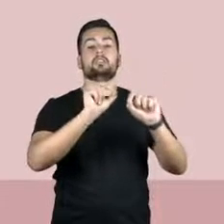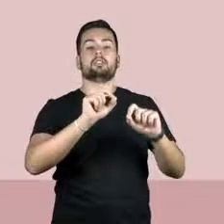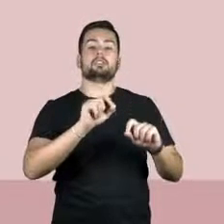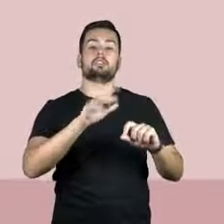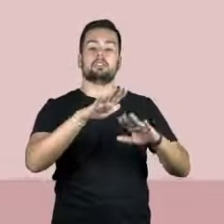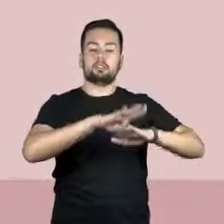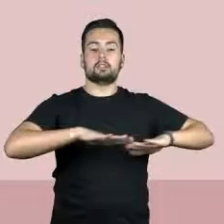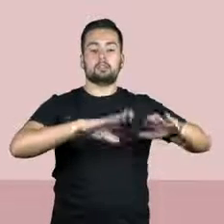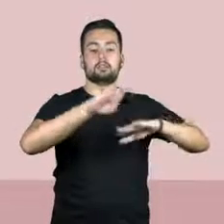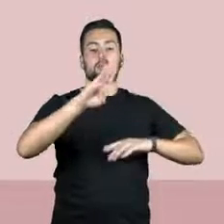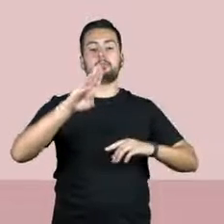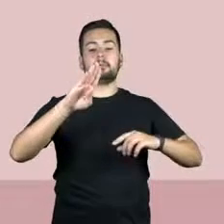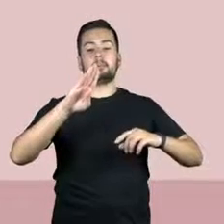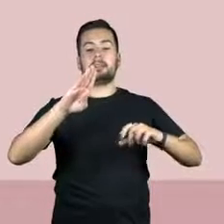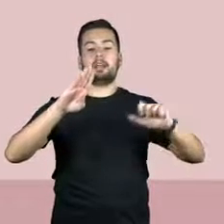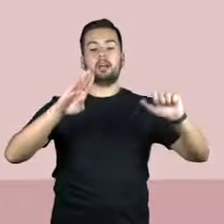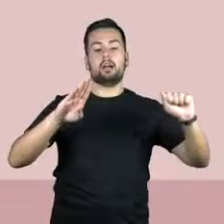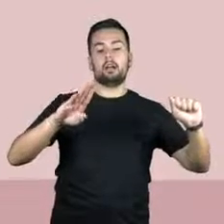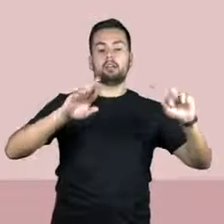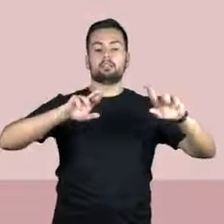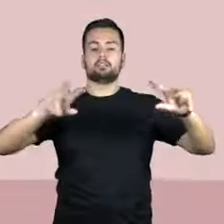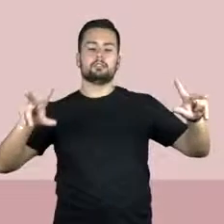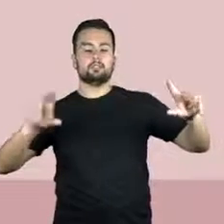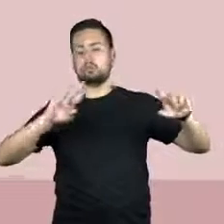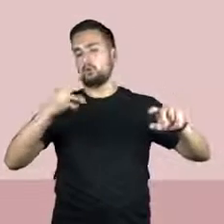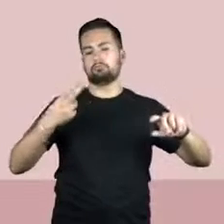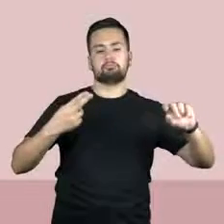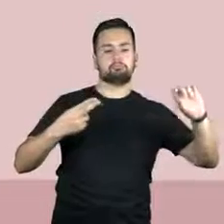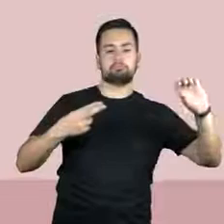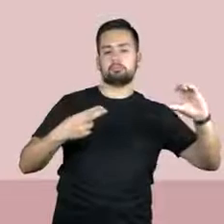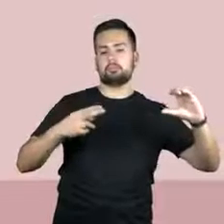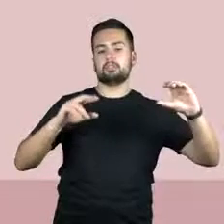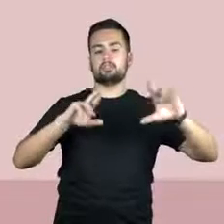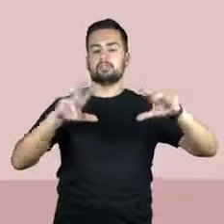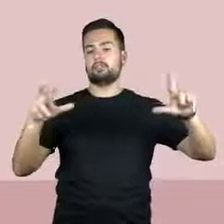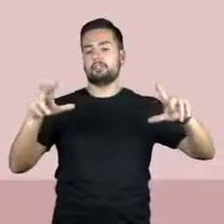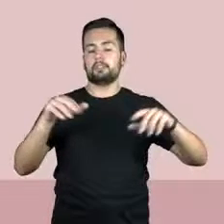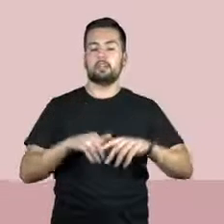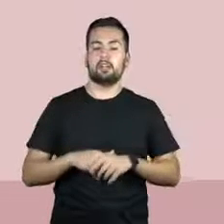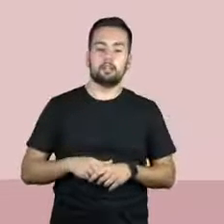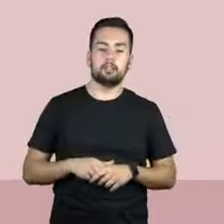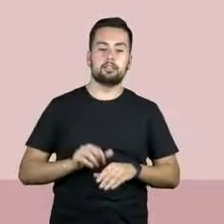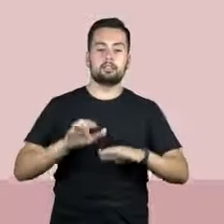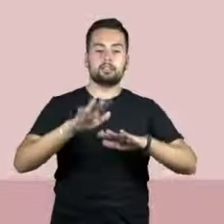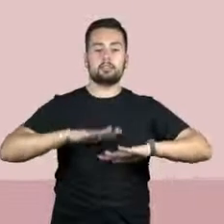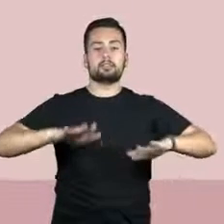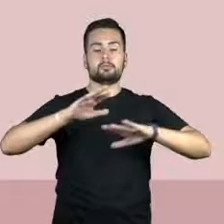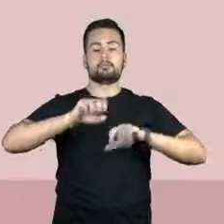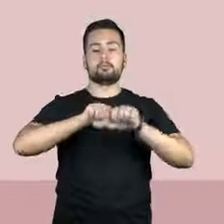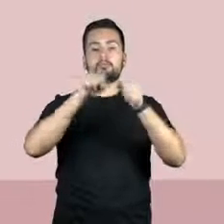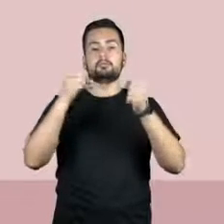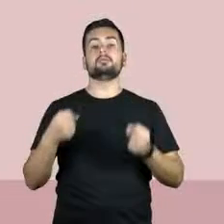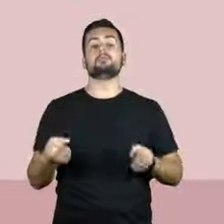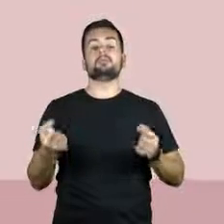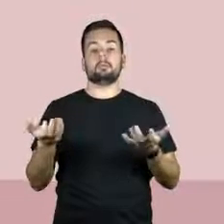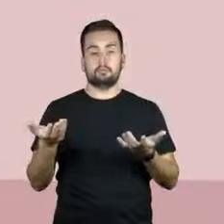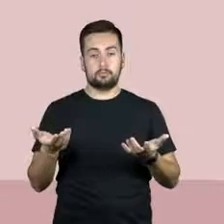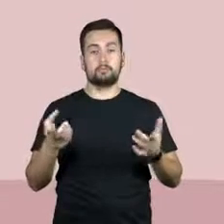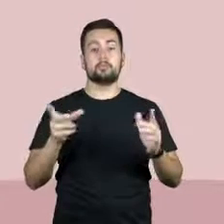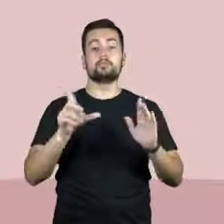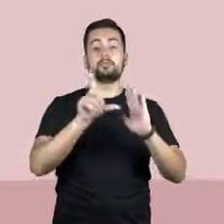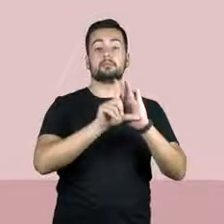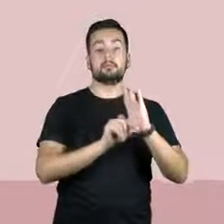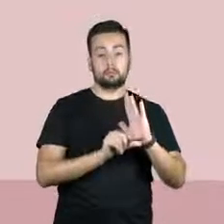superfície B, diferente de A, né? o C, inclusive, uma superfície de ruptura que fosse